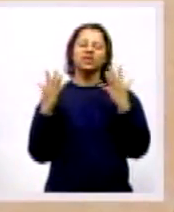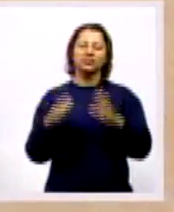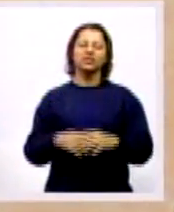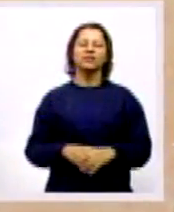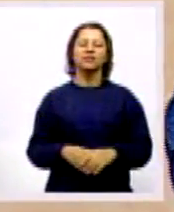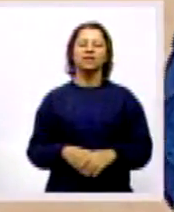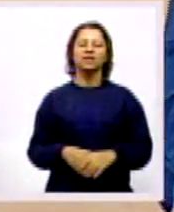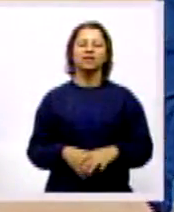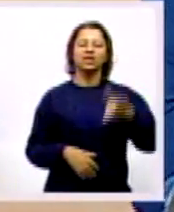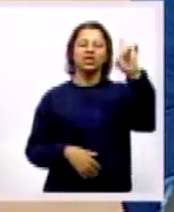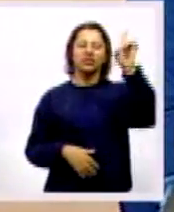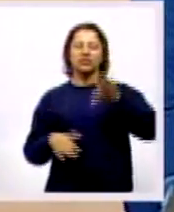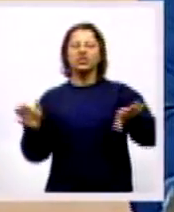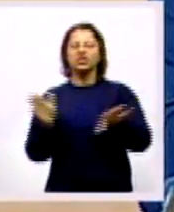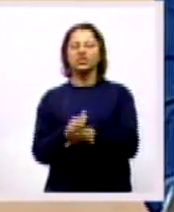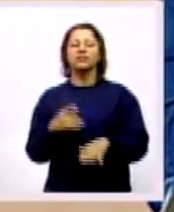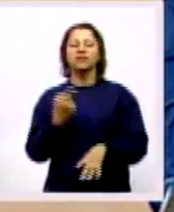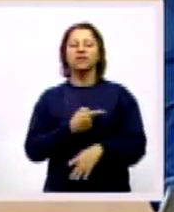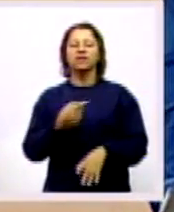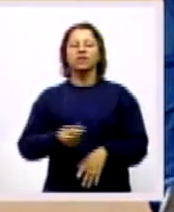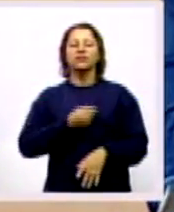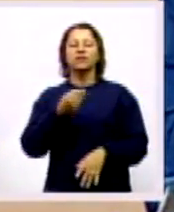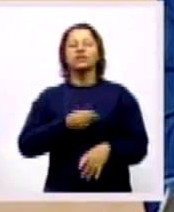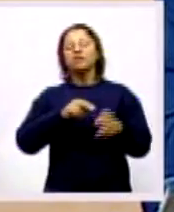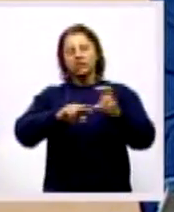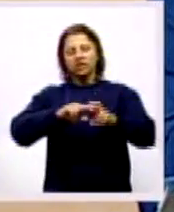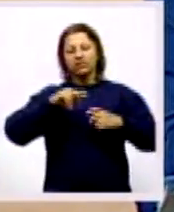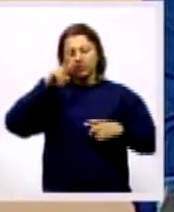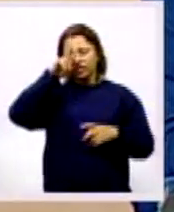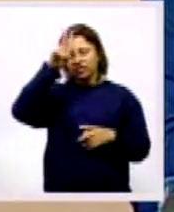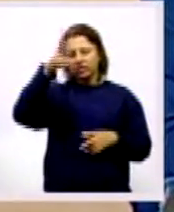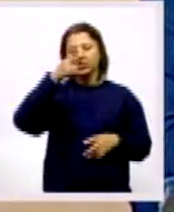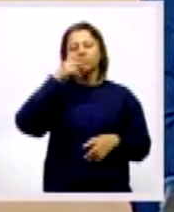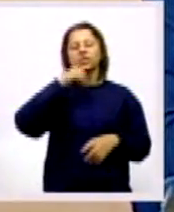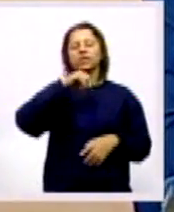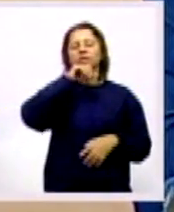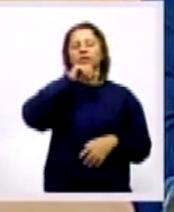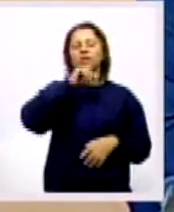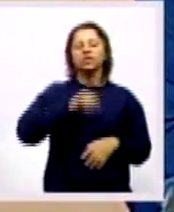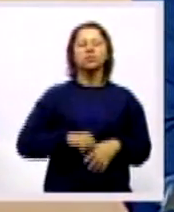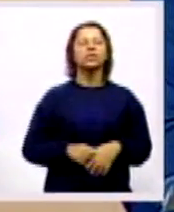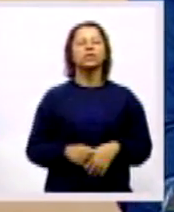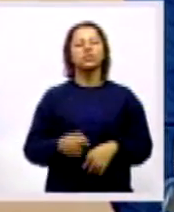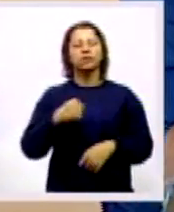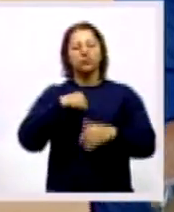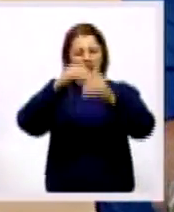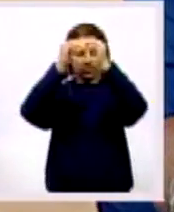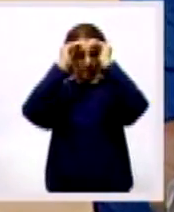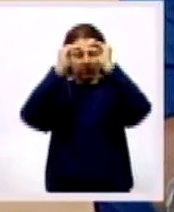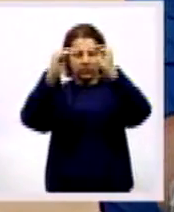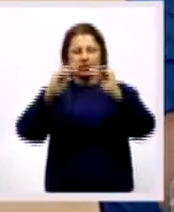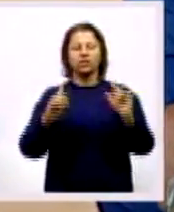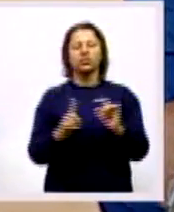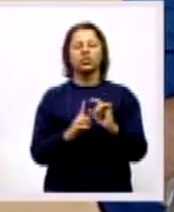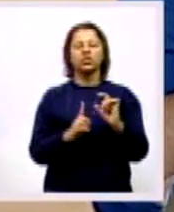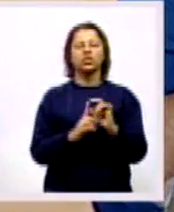E já que Deus chega na nossa vida sempre pela força da mãe, não é verdade? Eu quis ser obediente a essa